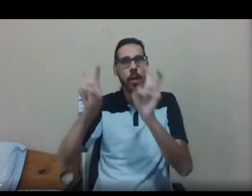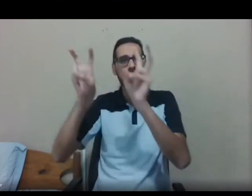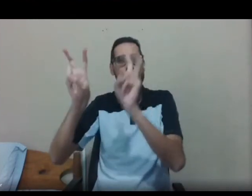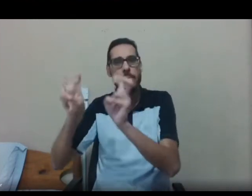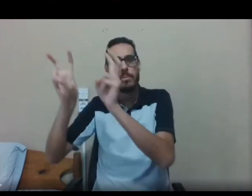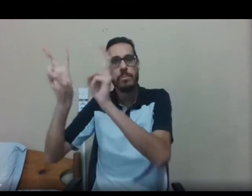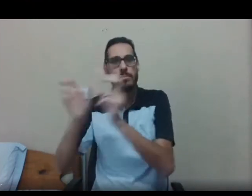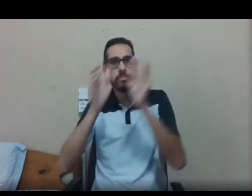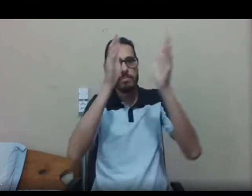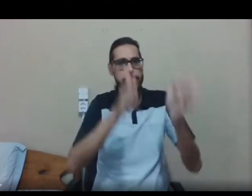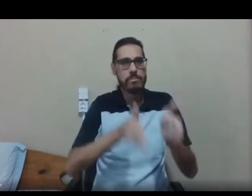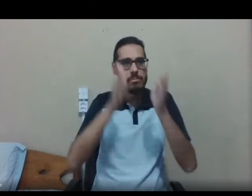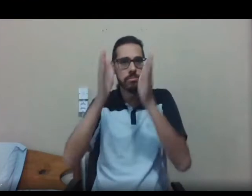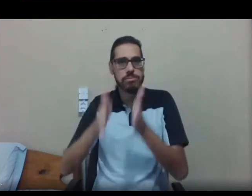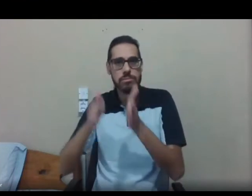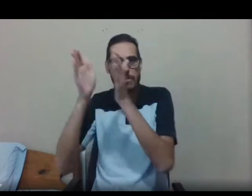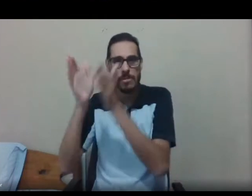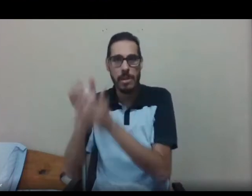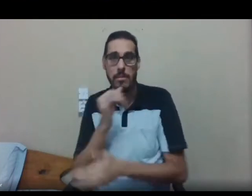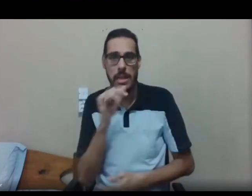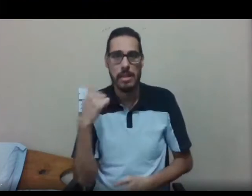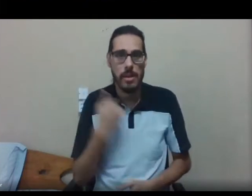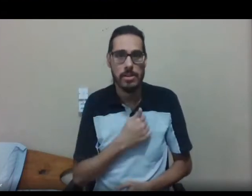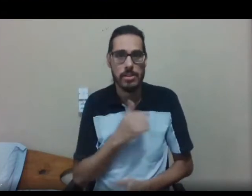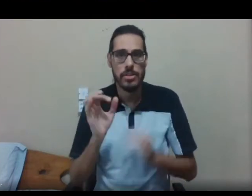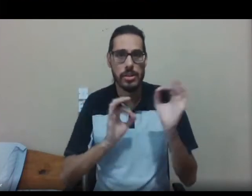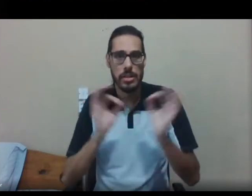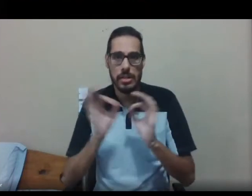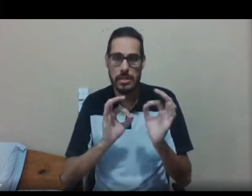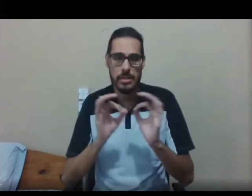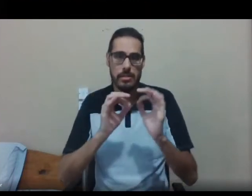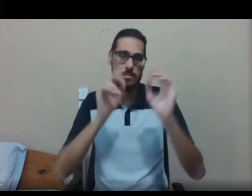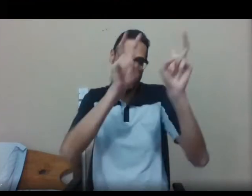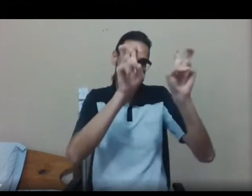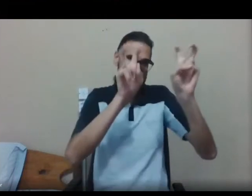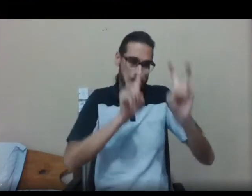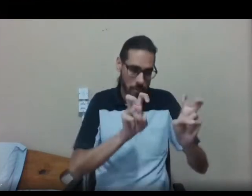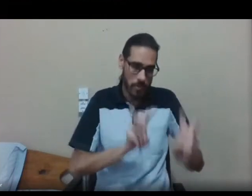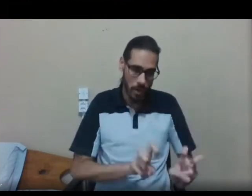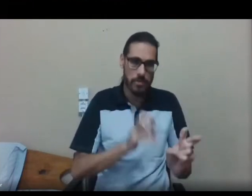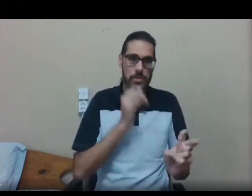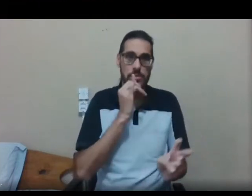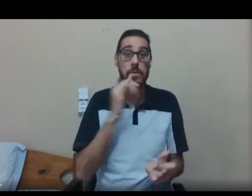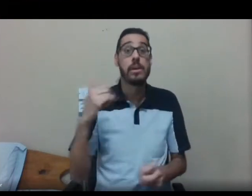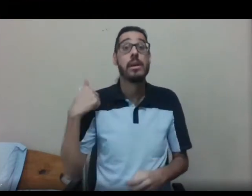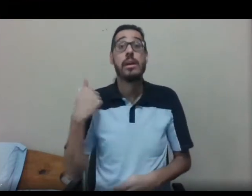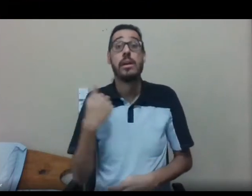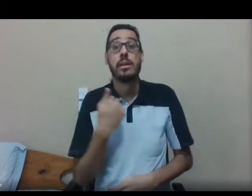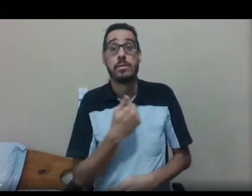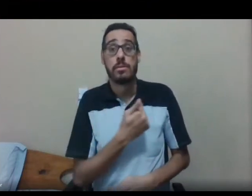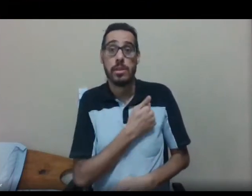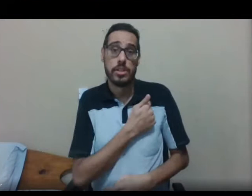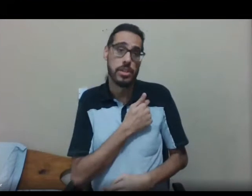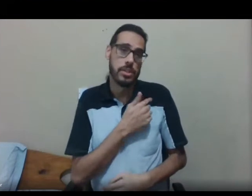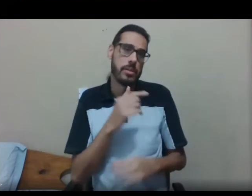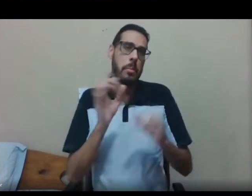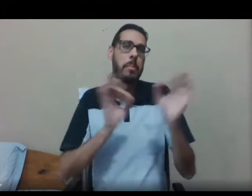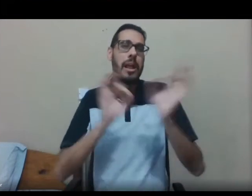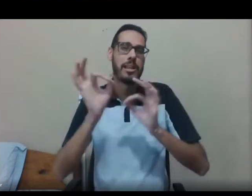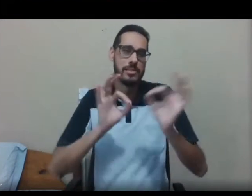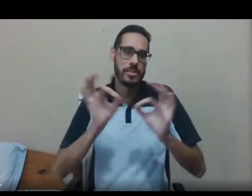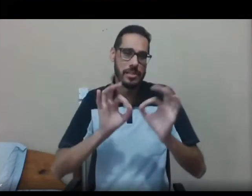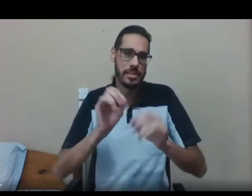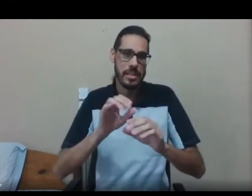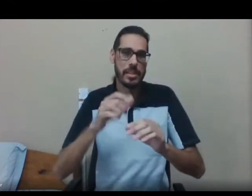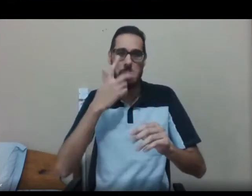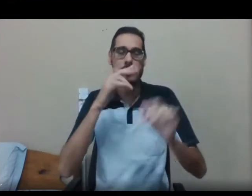uma unidade, né, de unidade de aprendizagem, essa visão horizontal, ela contribui bastante, né,